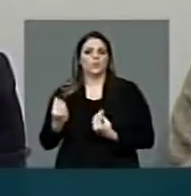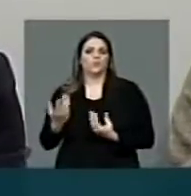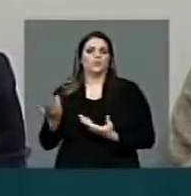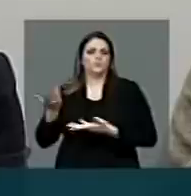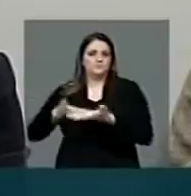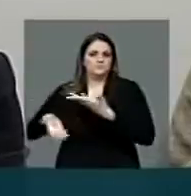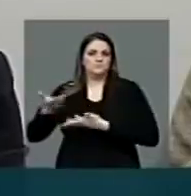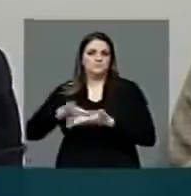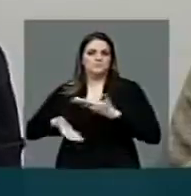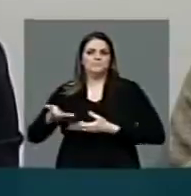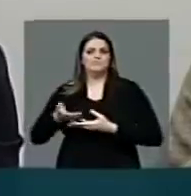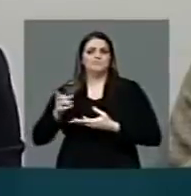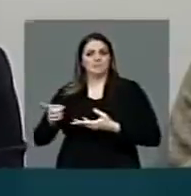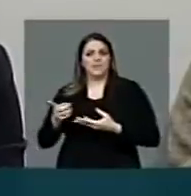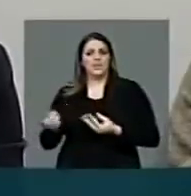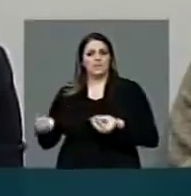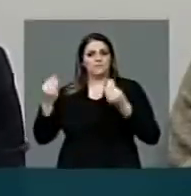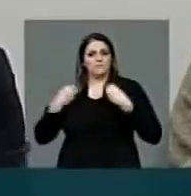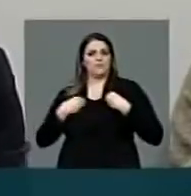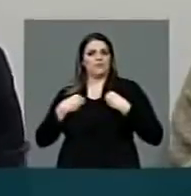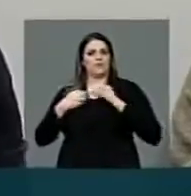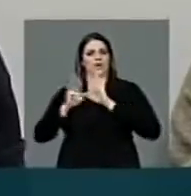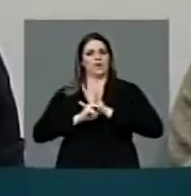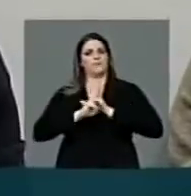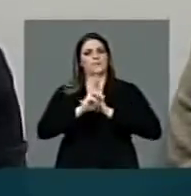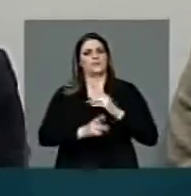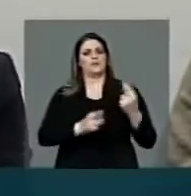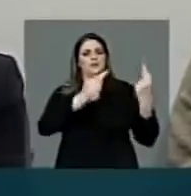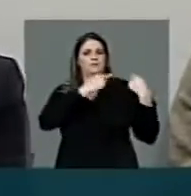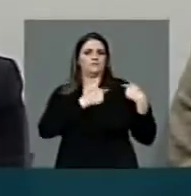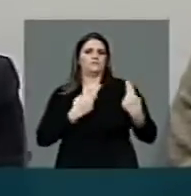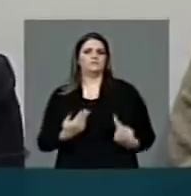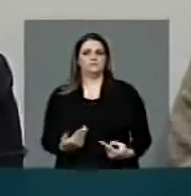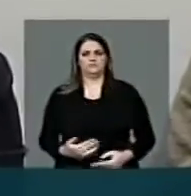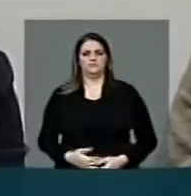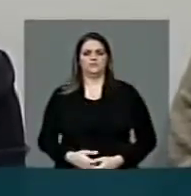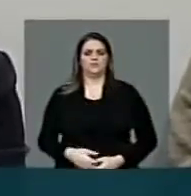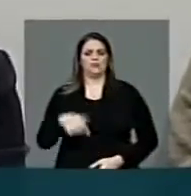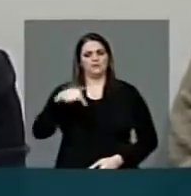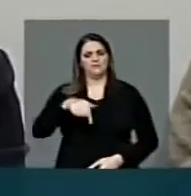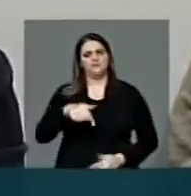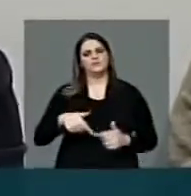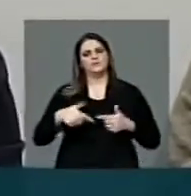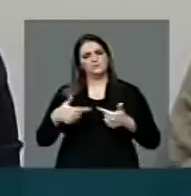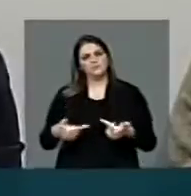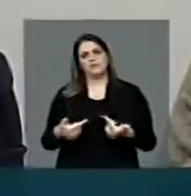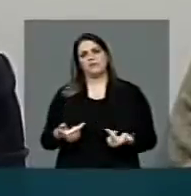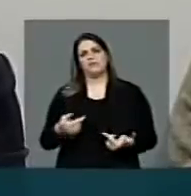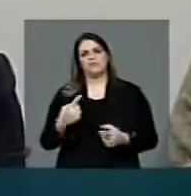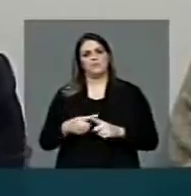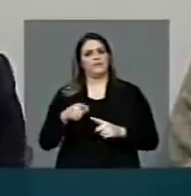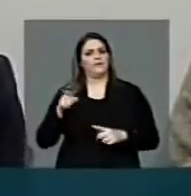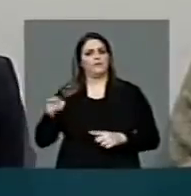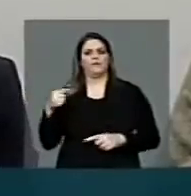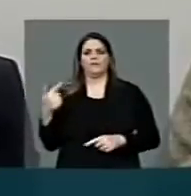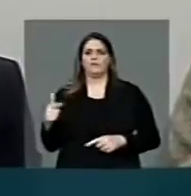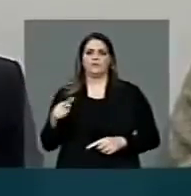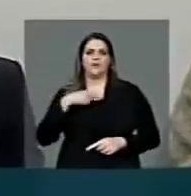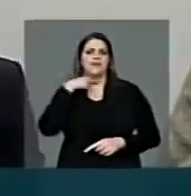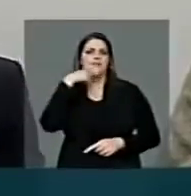digamos assim, esse papel de representante, me deram essa autoridade para representá-las aqui, na medida em que elas não têm uma representante